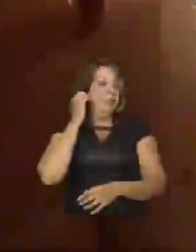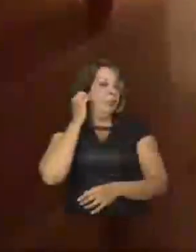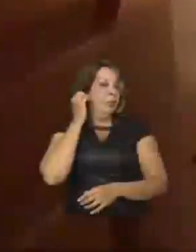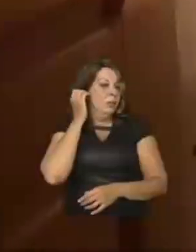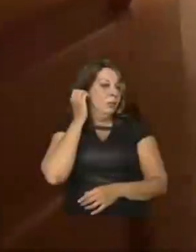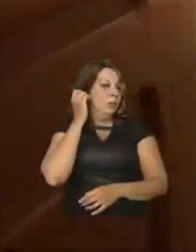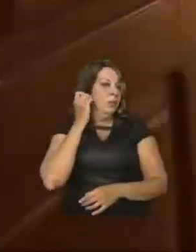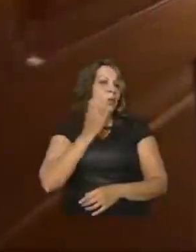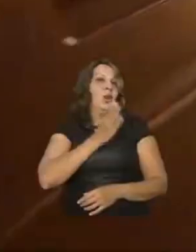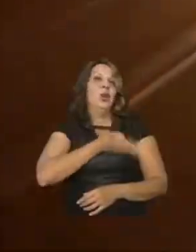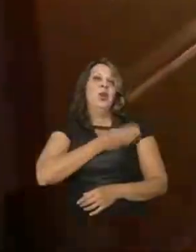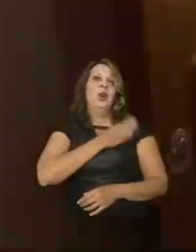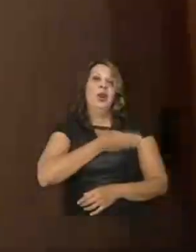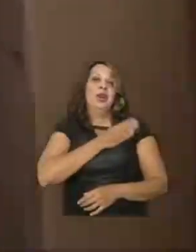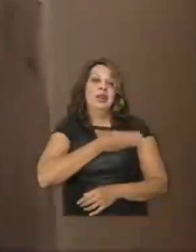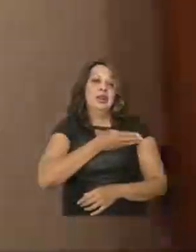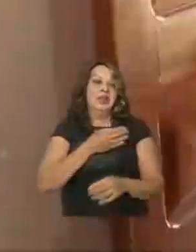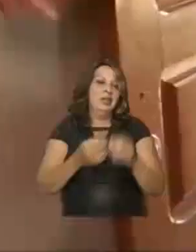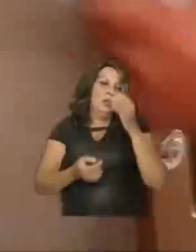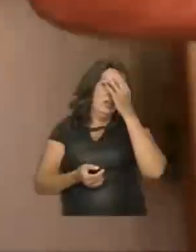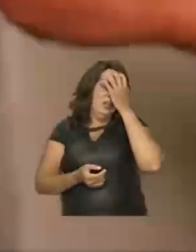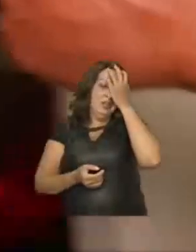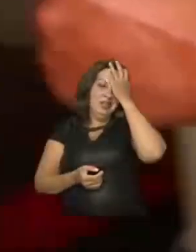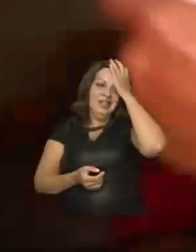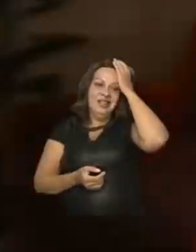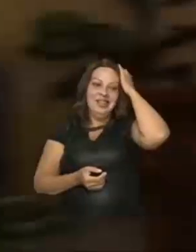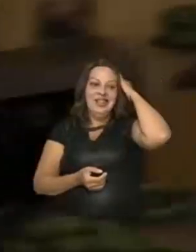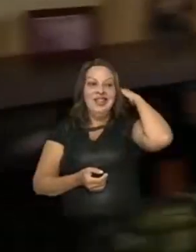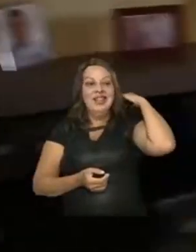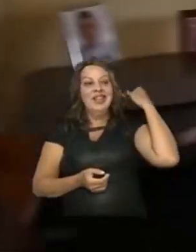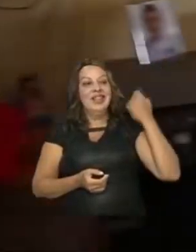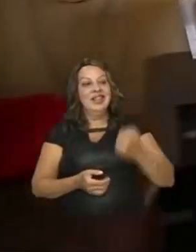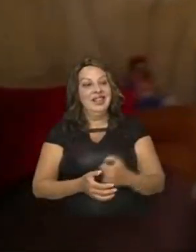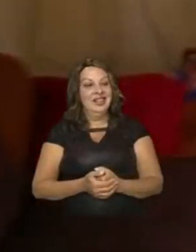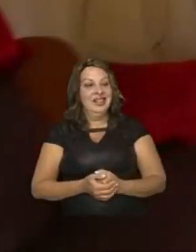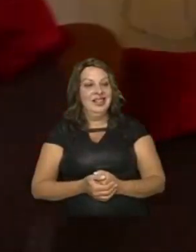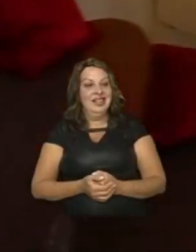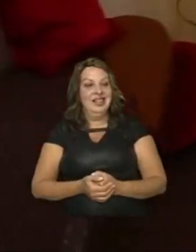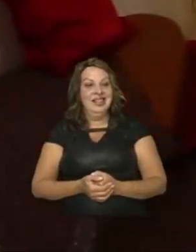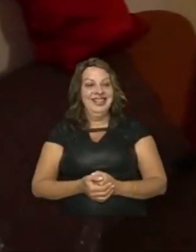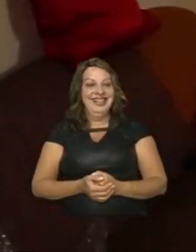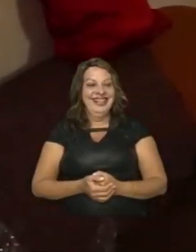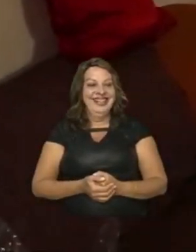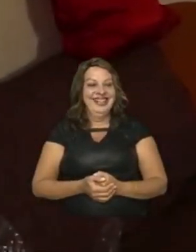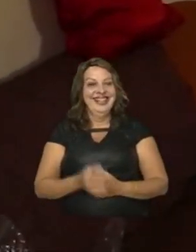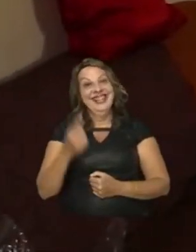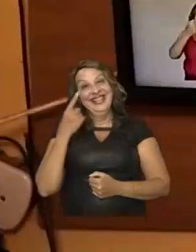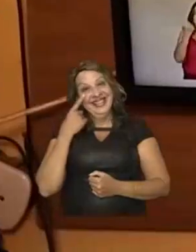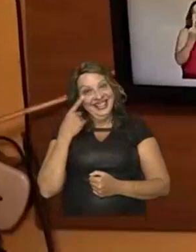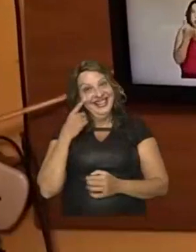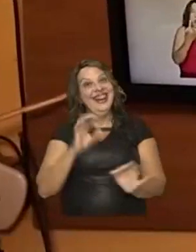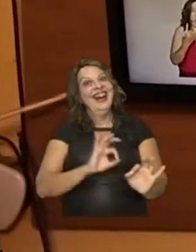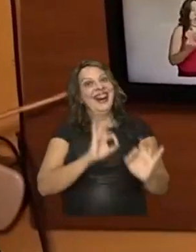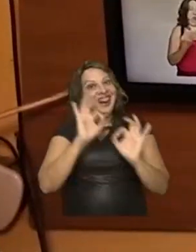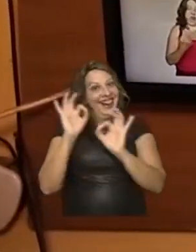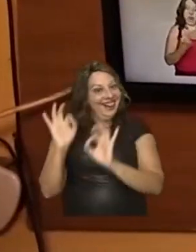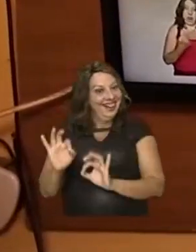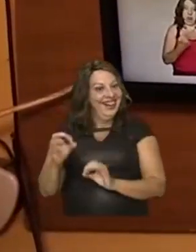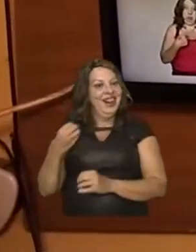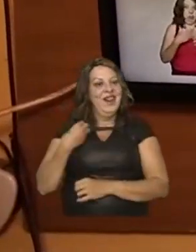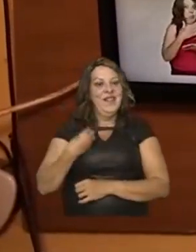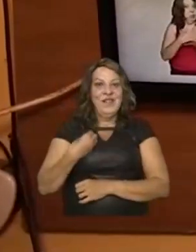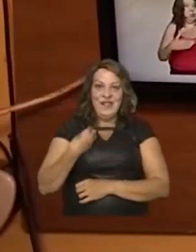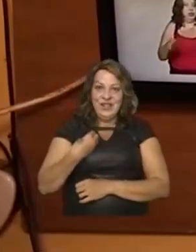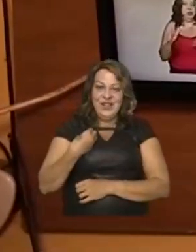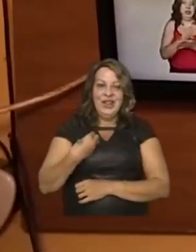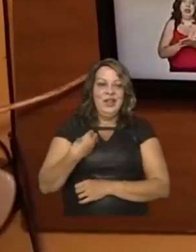O coração bateu forte, né, Samuel, com a visita do Caju Cap. Ele está assistindo ao